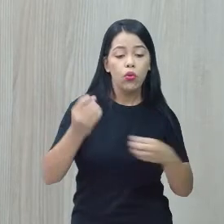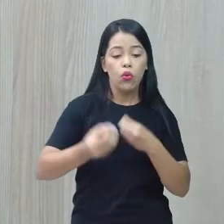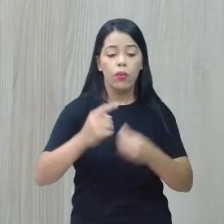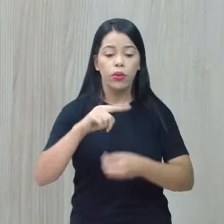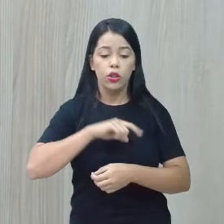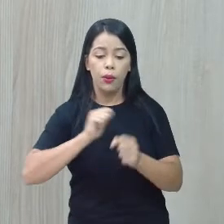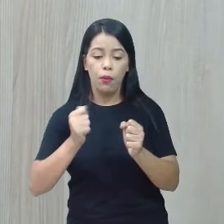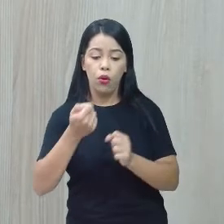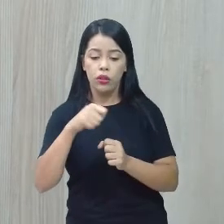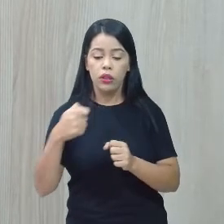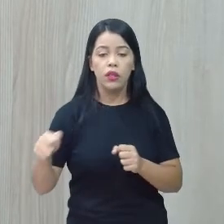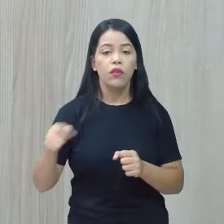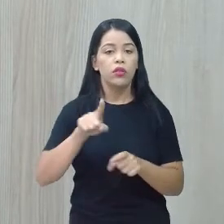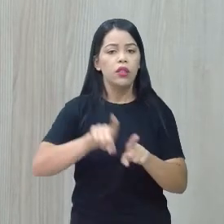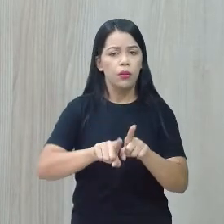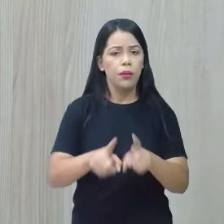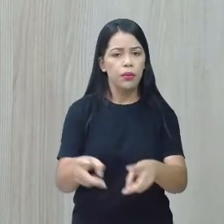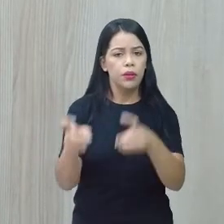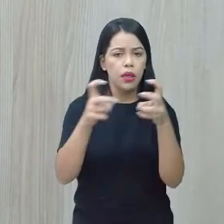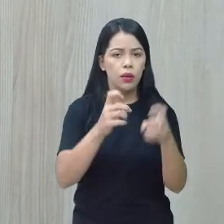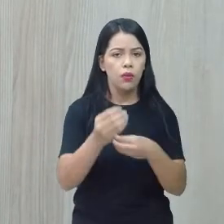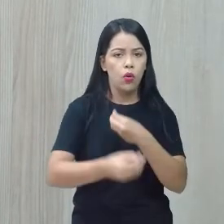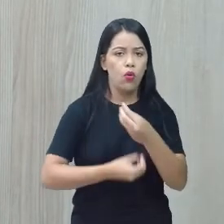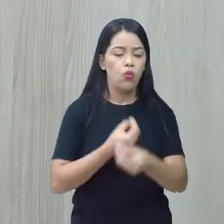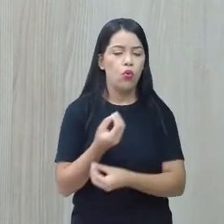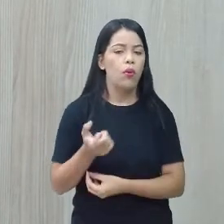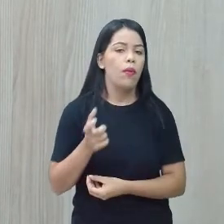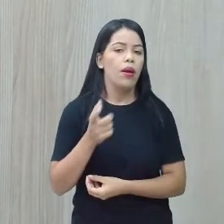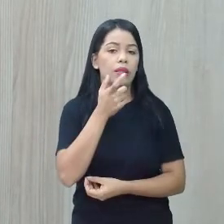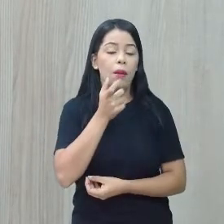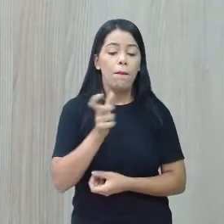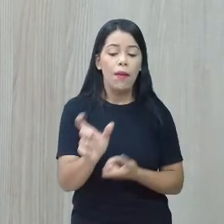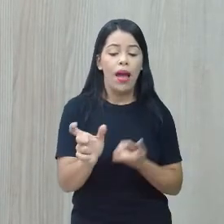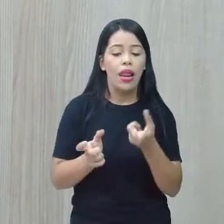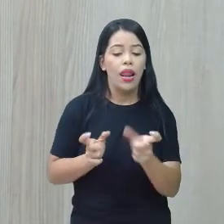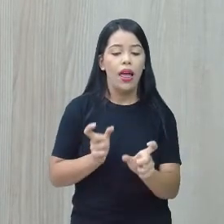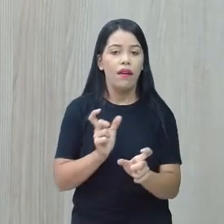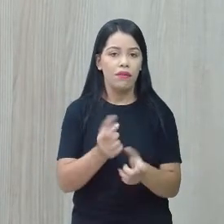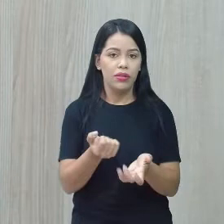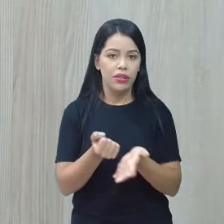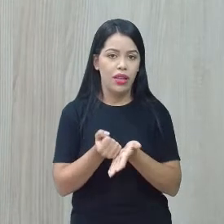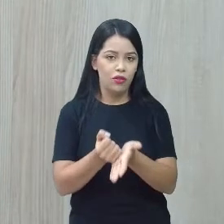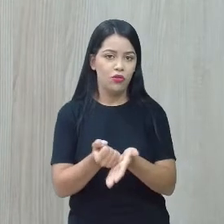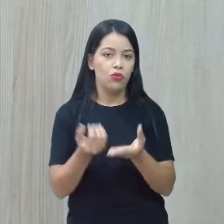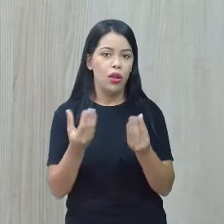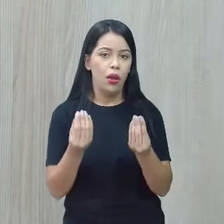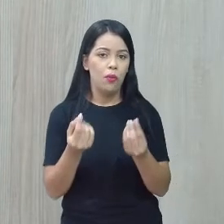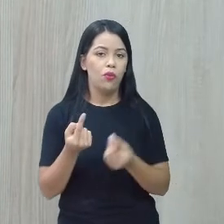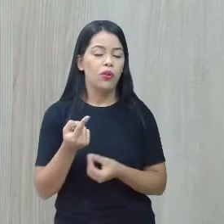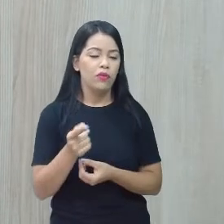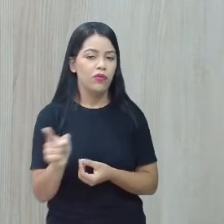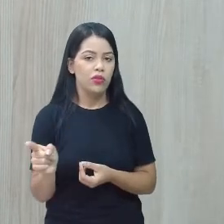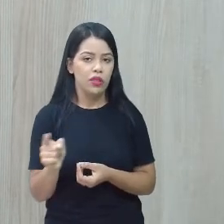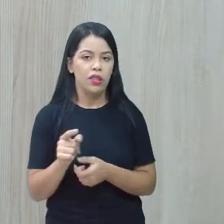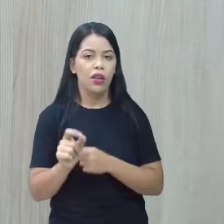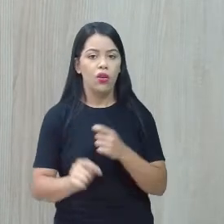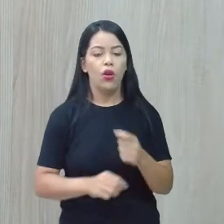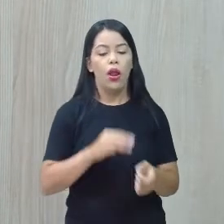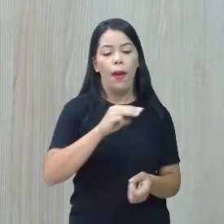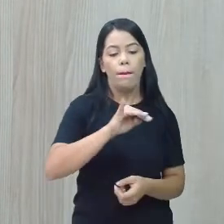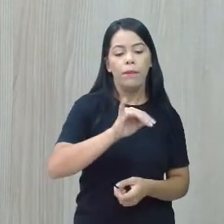pode identificar essas questões aí das palavras, tá? Que ajudam muito você colocar aí o nome, tá?